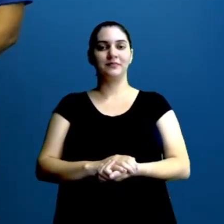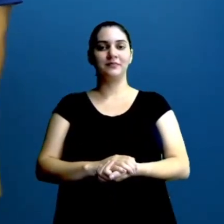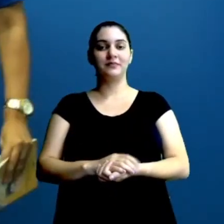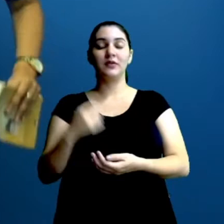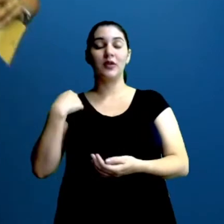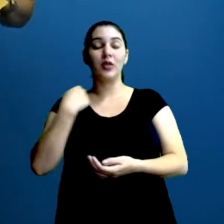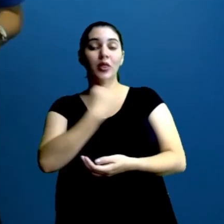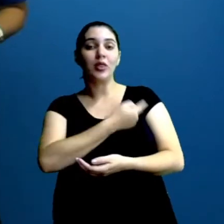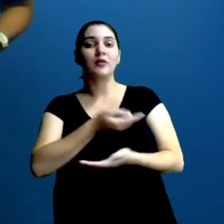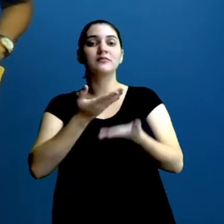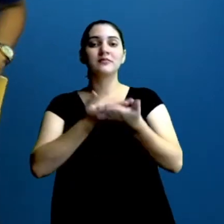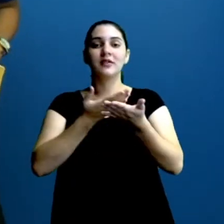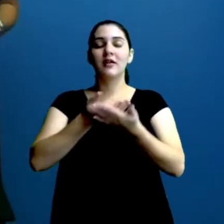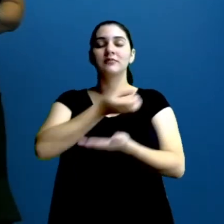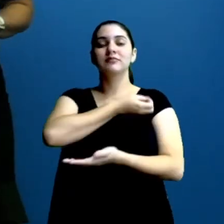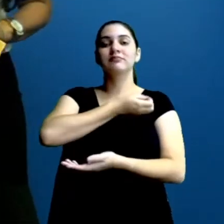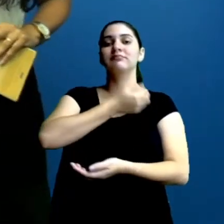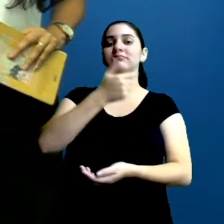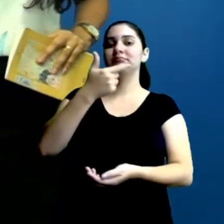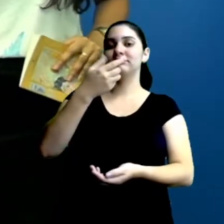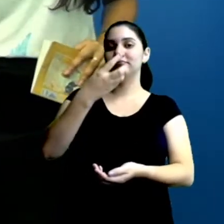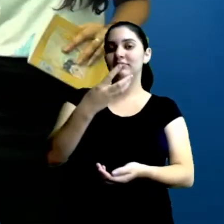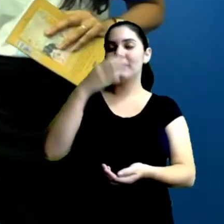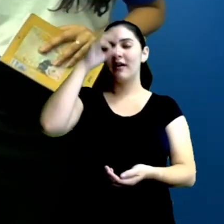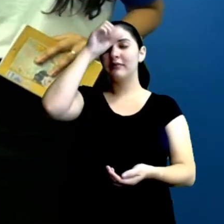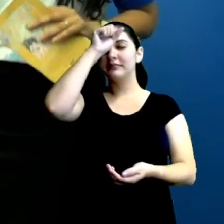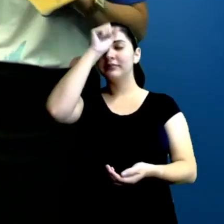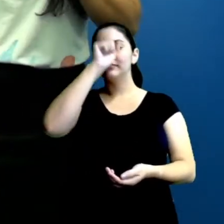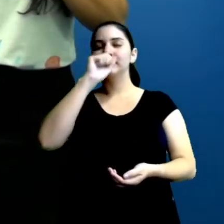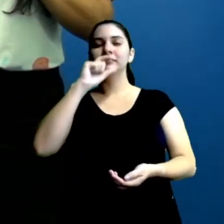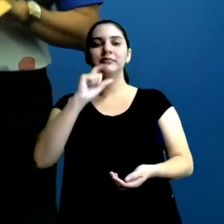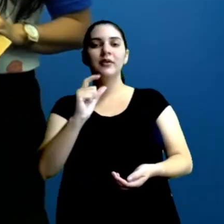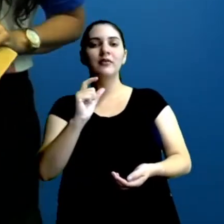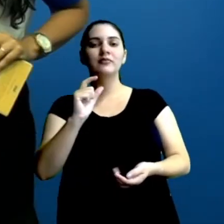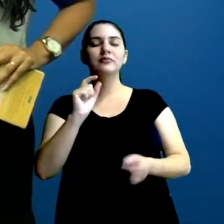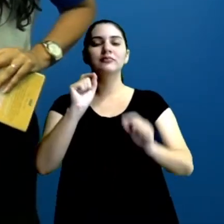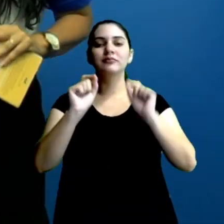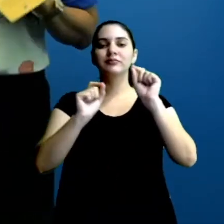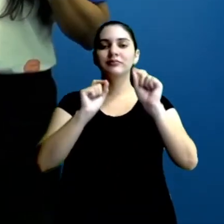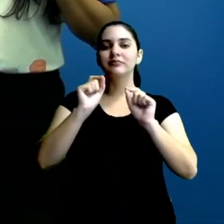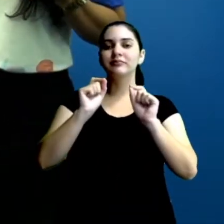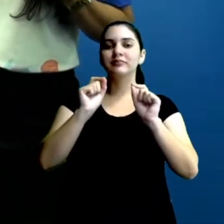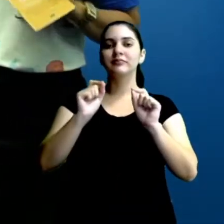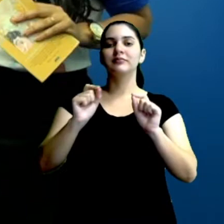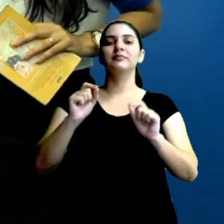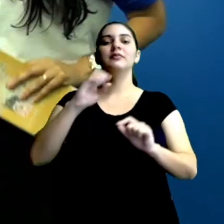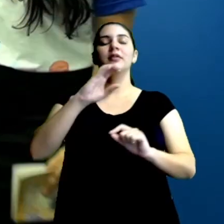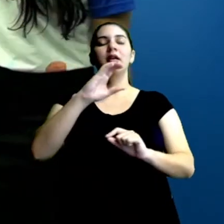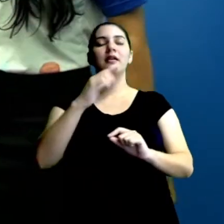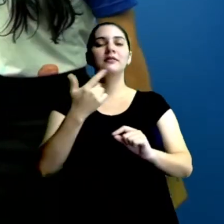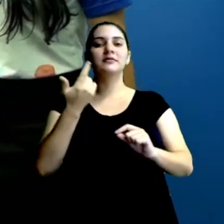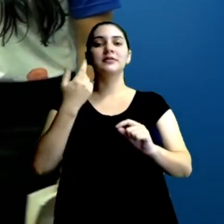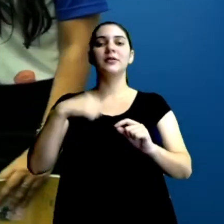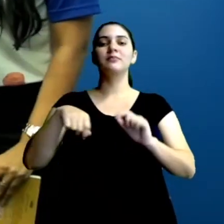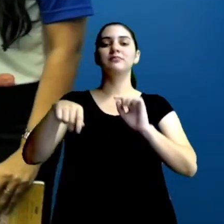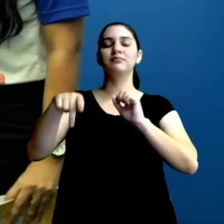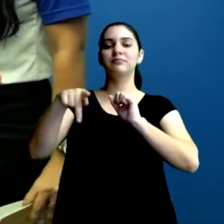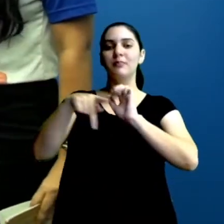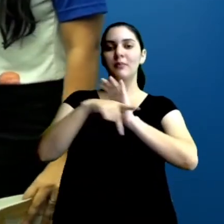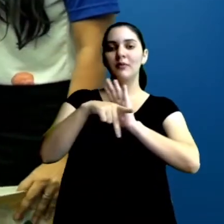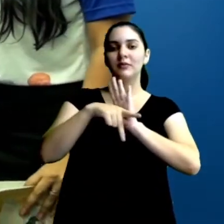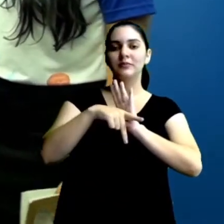Na nossa aula de número 23, vamos aprender um pouco sobre a classe de palavras pronomes.